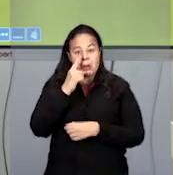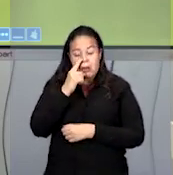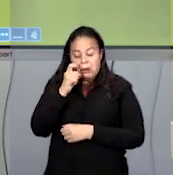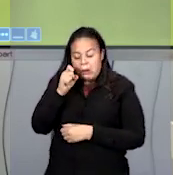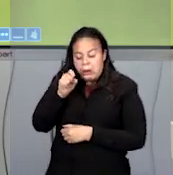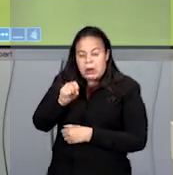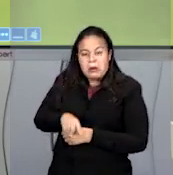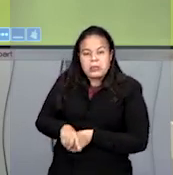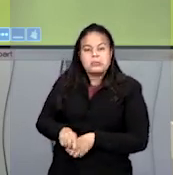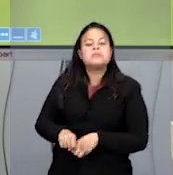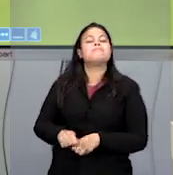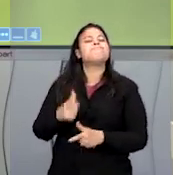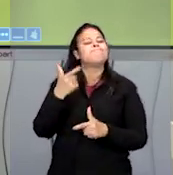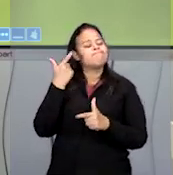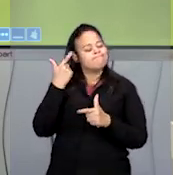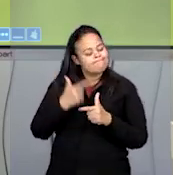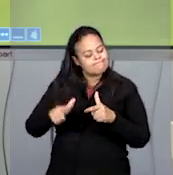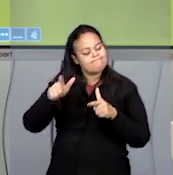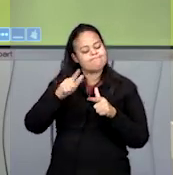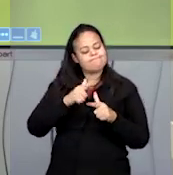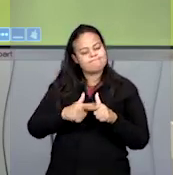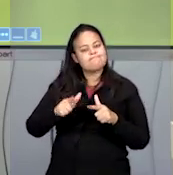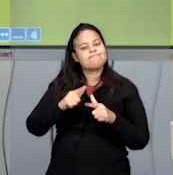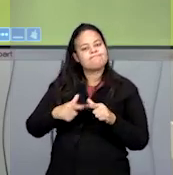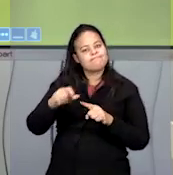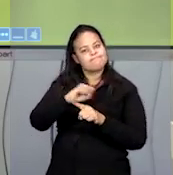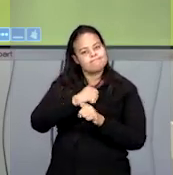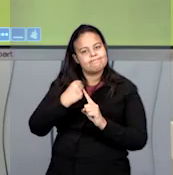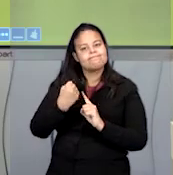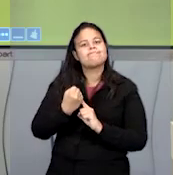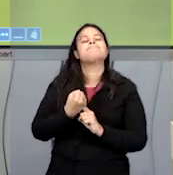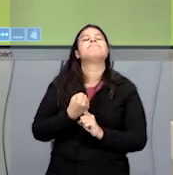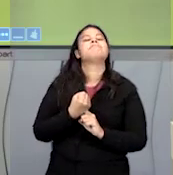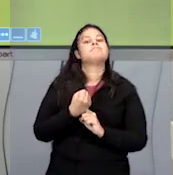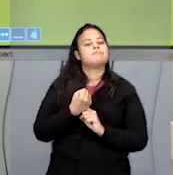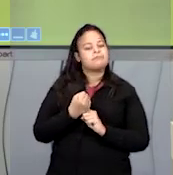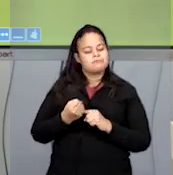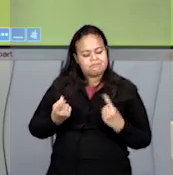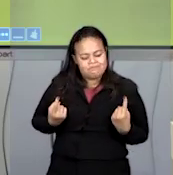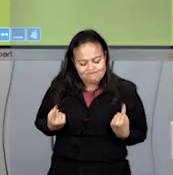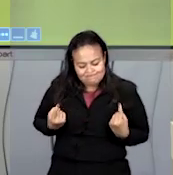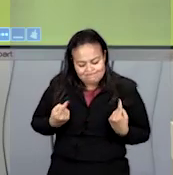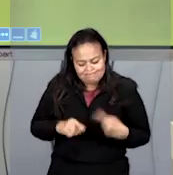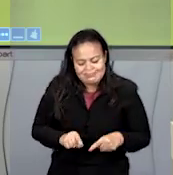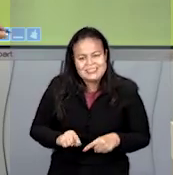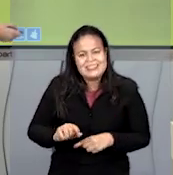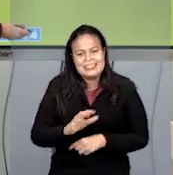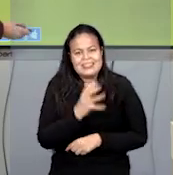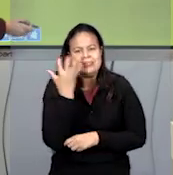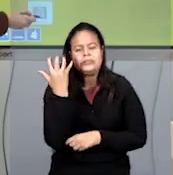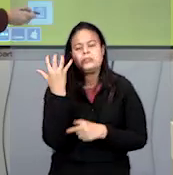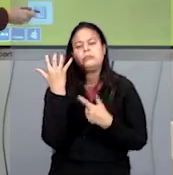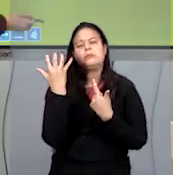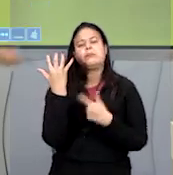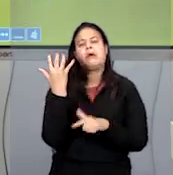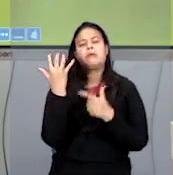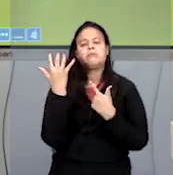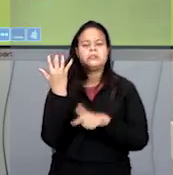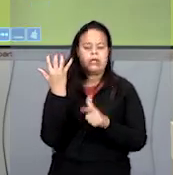grandes problemas da humanidade, tá? Que causa grandes impactos ambientais.